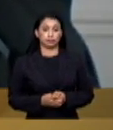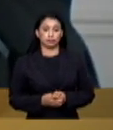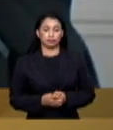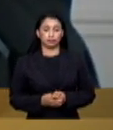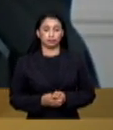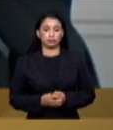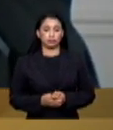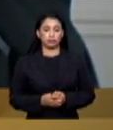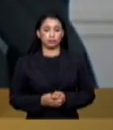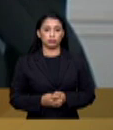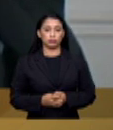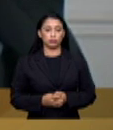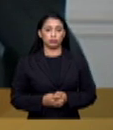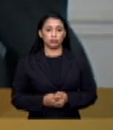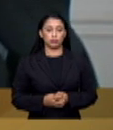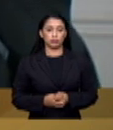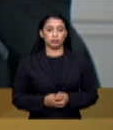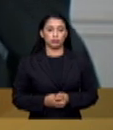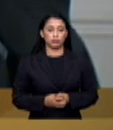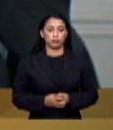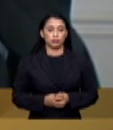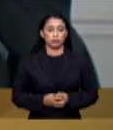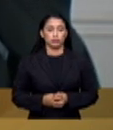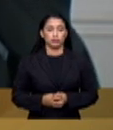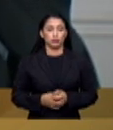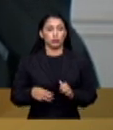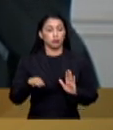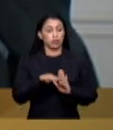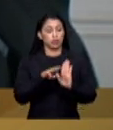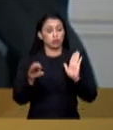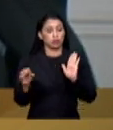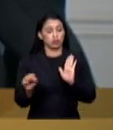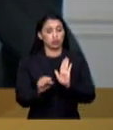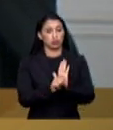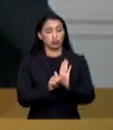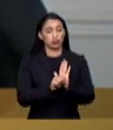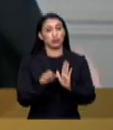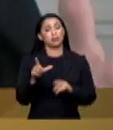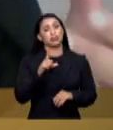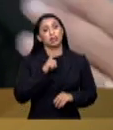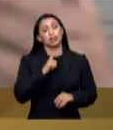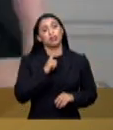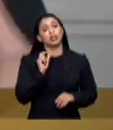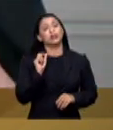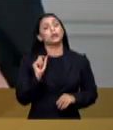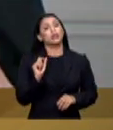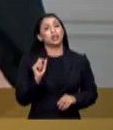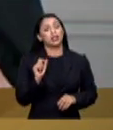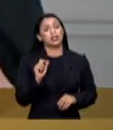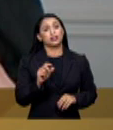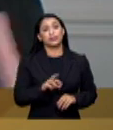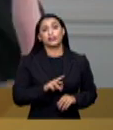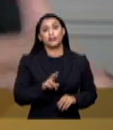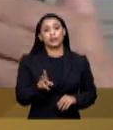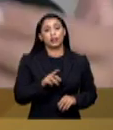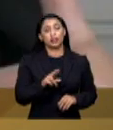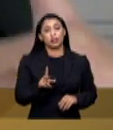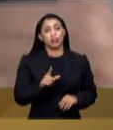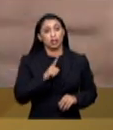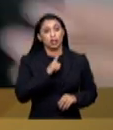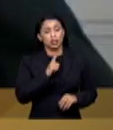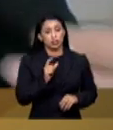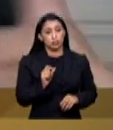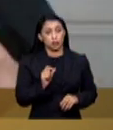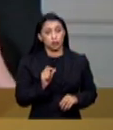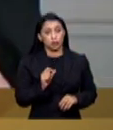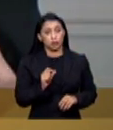contrário, o não cabimento do mandato de segurança iria contra a própria excepcionalidade, perdão,